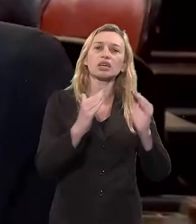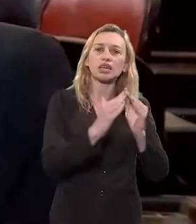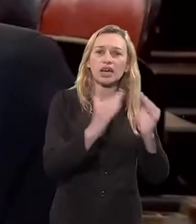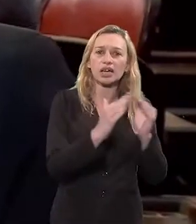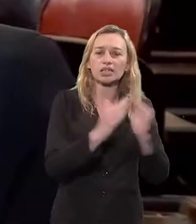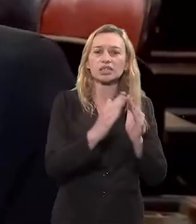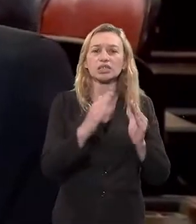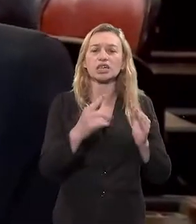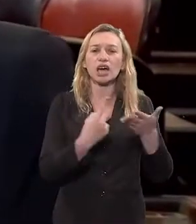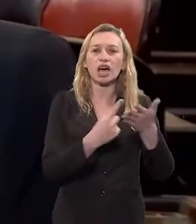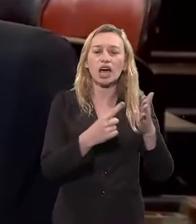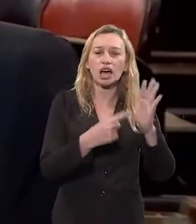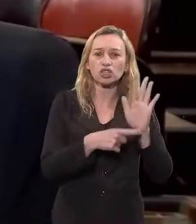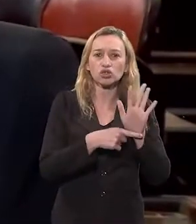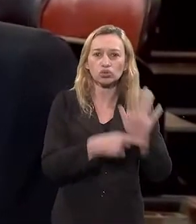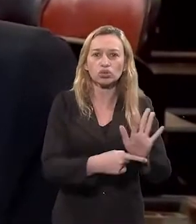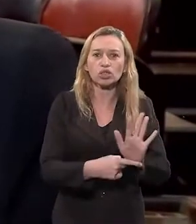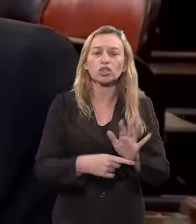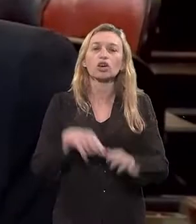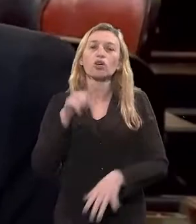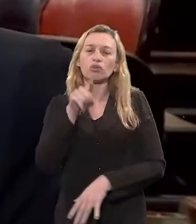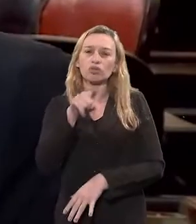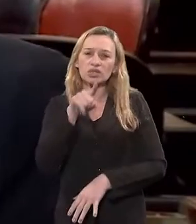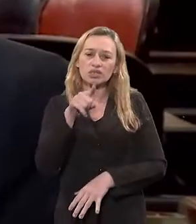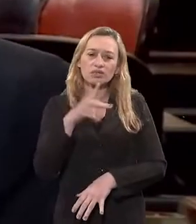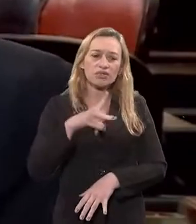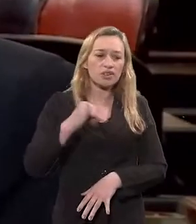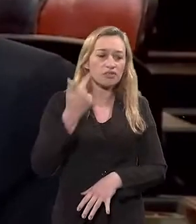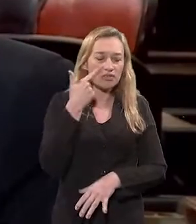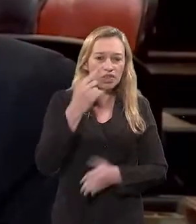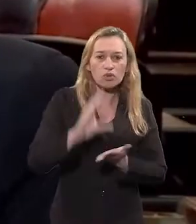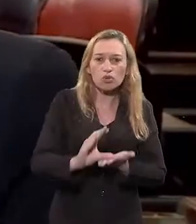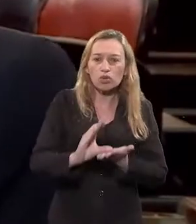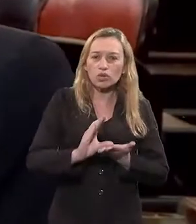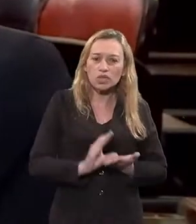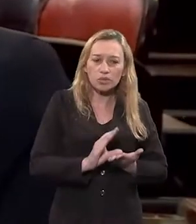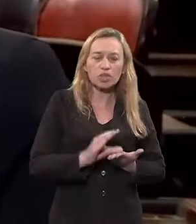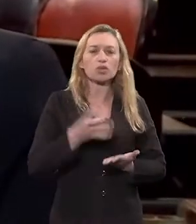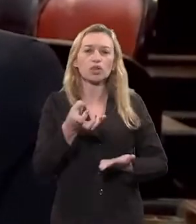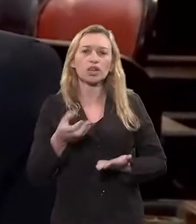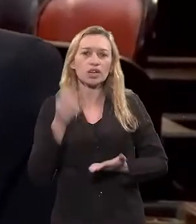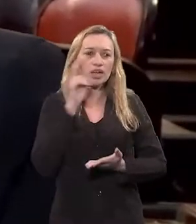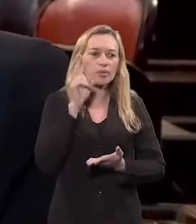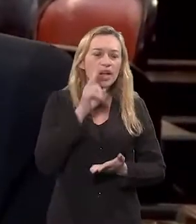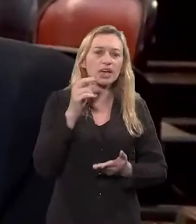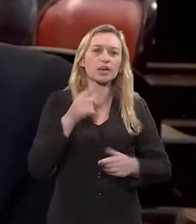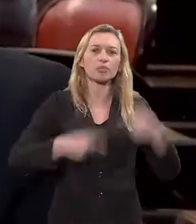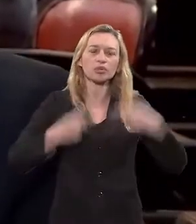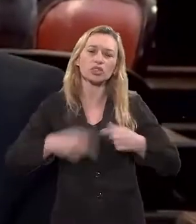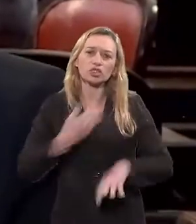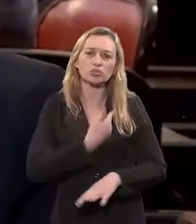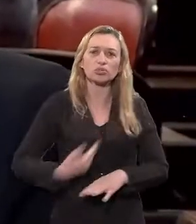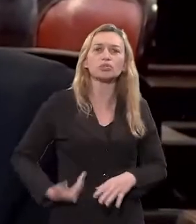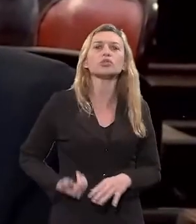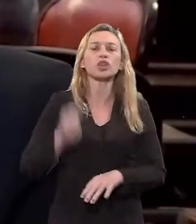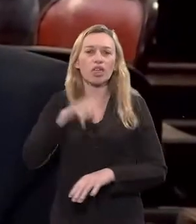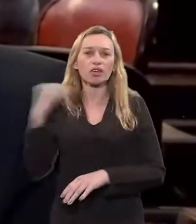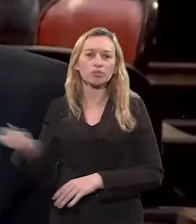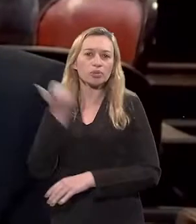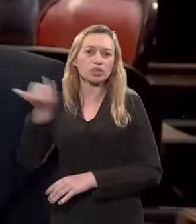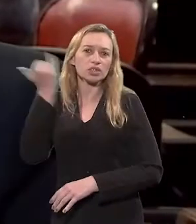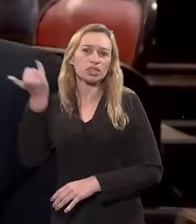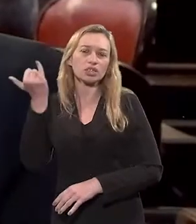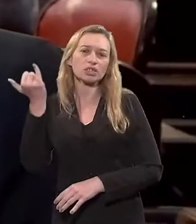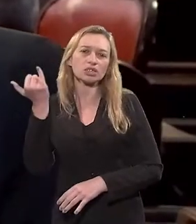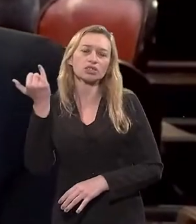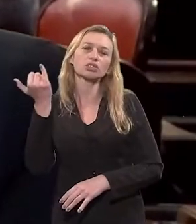63 abrigos. Quando você vai para dentro do orçamento, e eu quero lembrar aqui que a política pública é